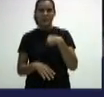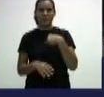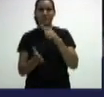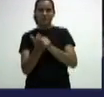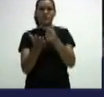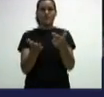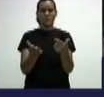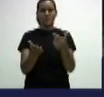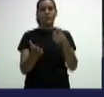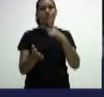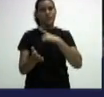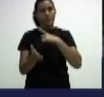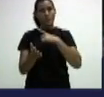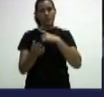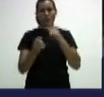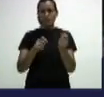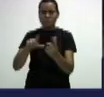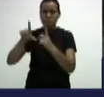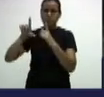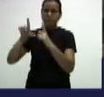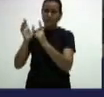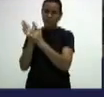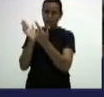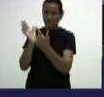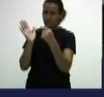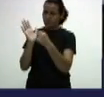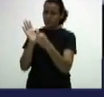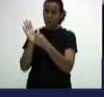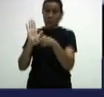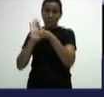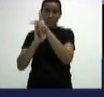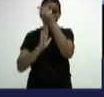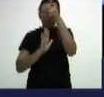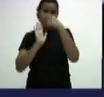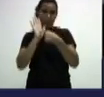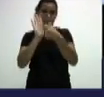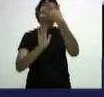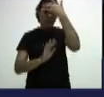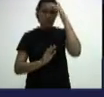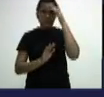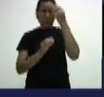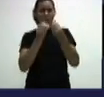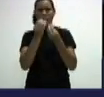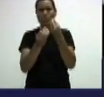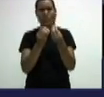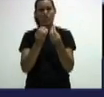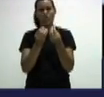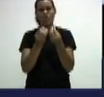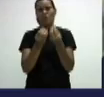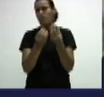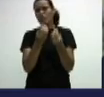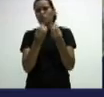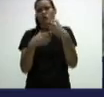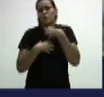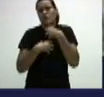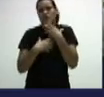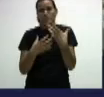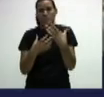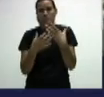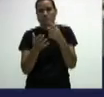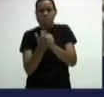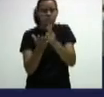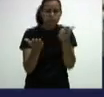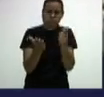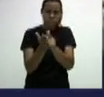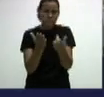tem o quadro lá, o nosso mural no jornal, lá com fotos da pessoa da comunidade. Qual o formato desse jornal? 3 mil exemplares, mas que formato? É